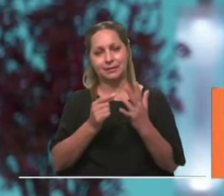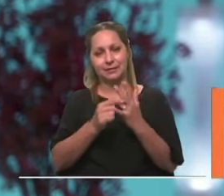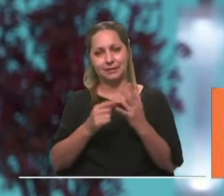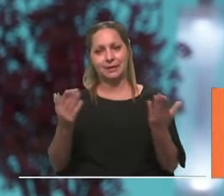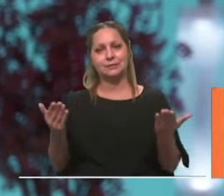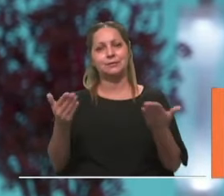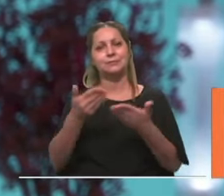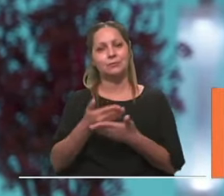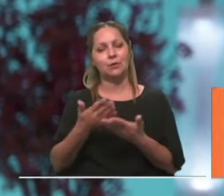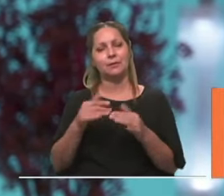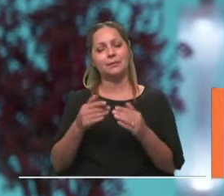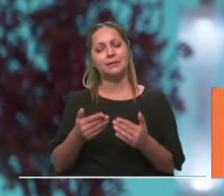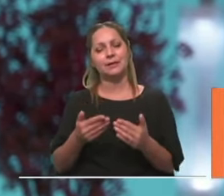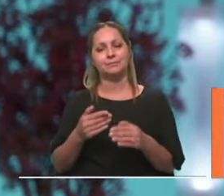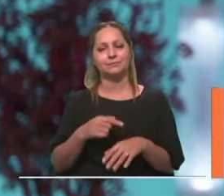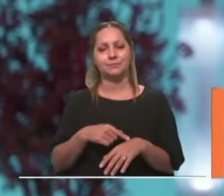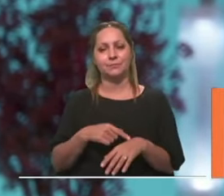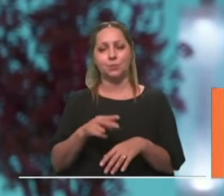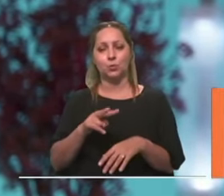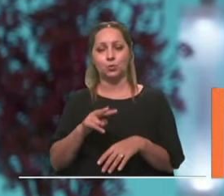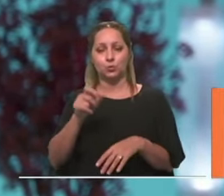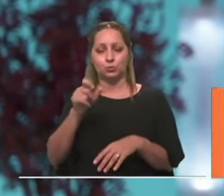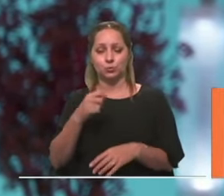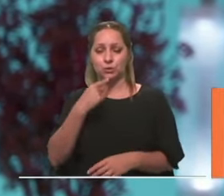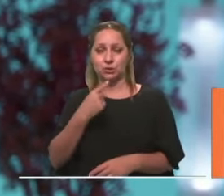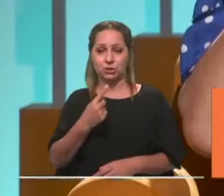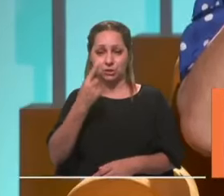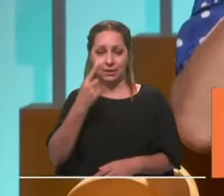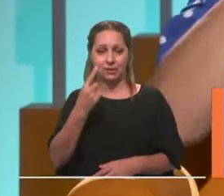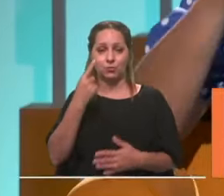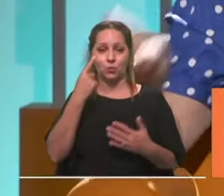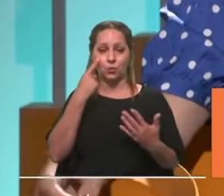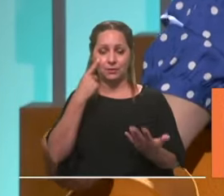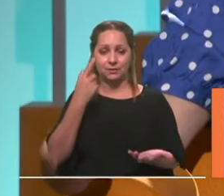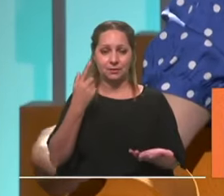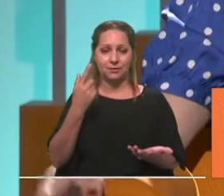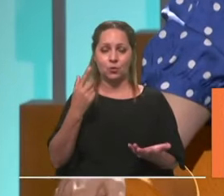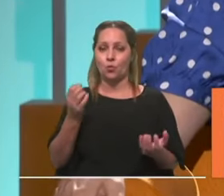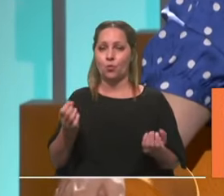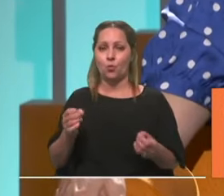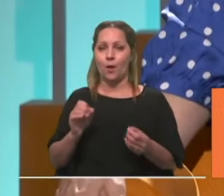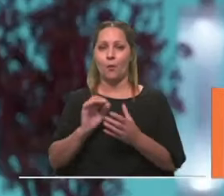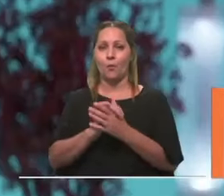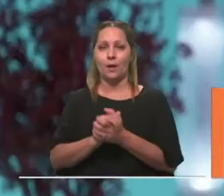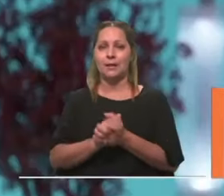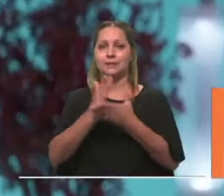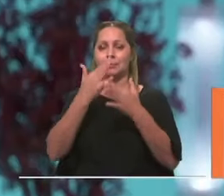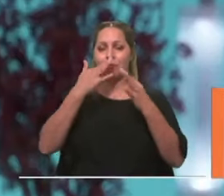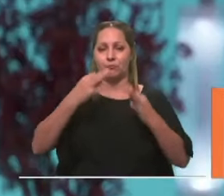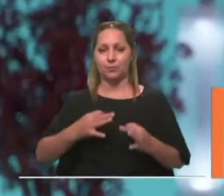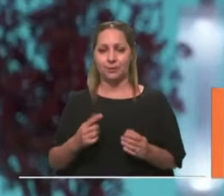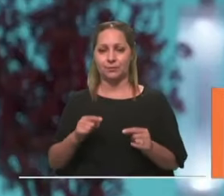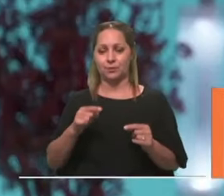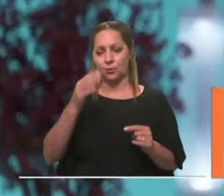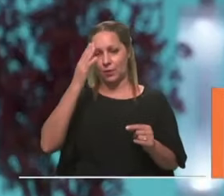acima de tudo é um momento em que conhecemos dois estranhos e os dois estranhos vão se conhecer, porque não é um casamento já formado. E eu acho que nem foi a parte do casamento,